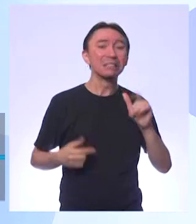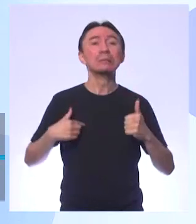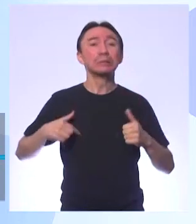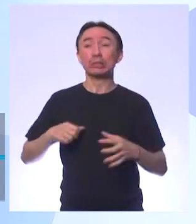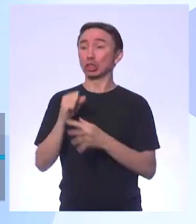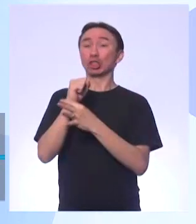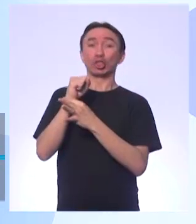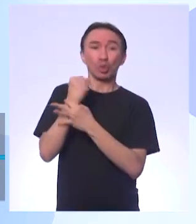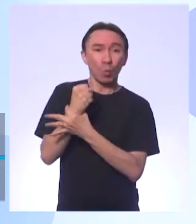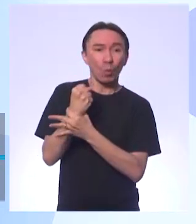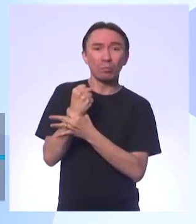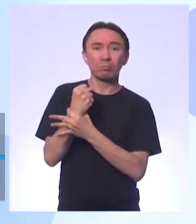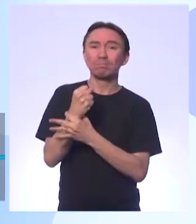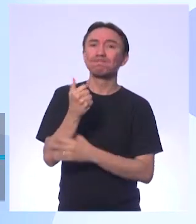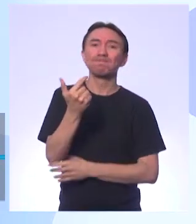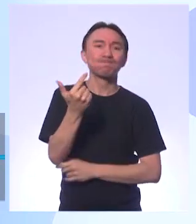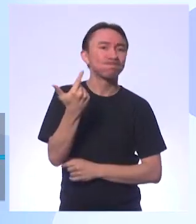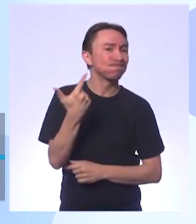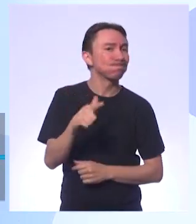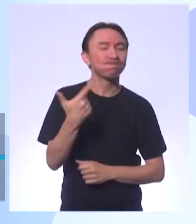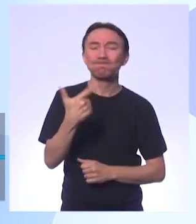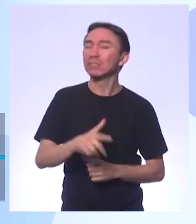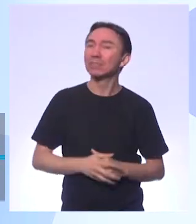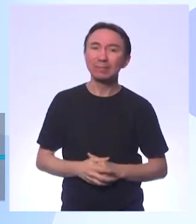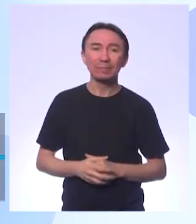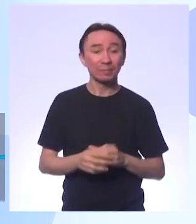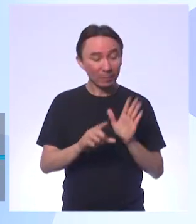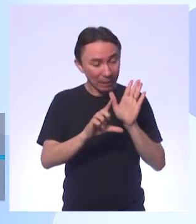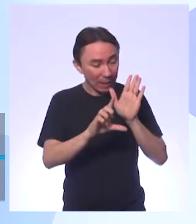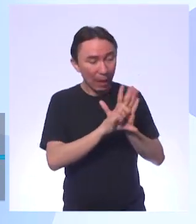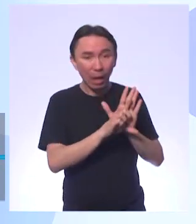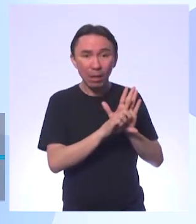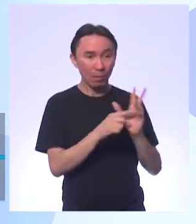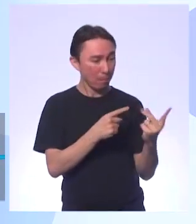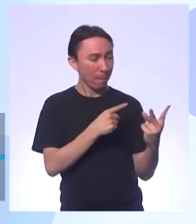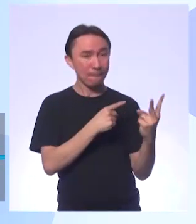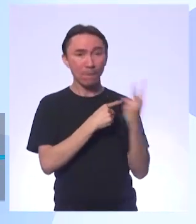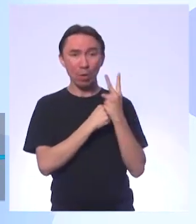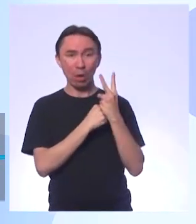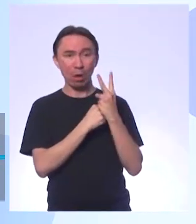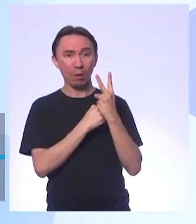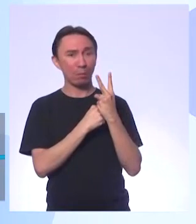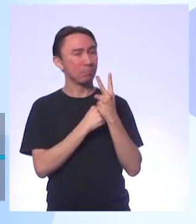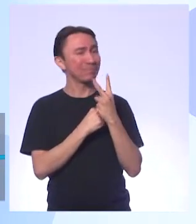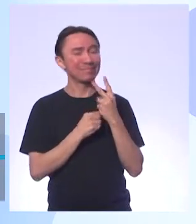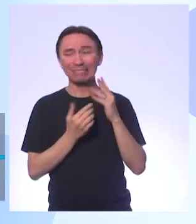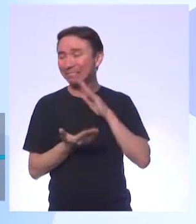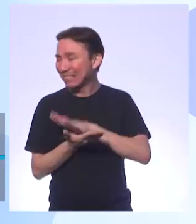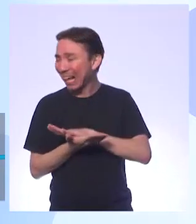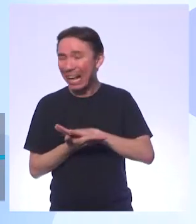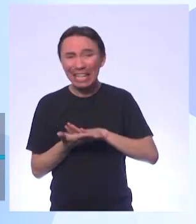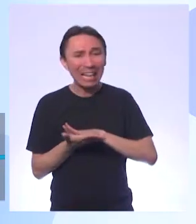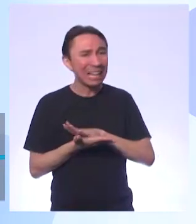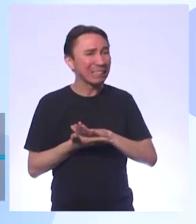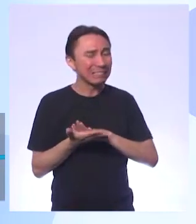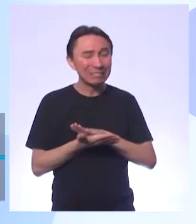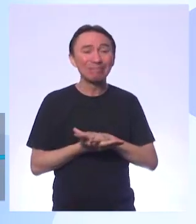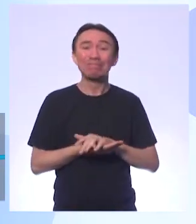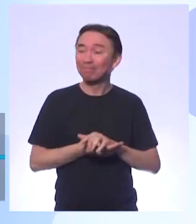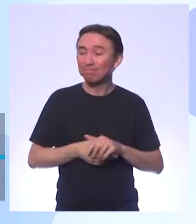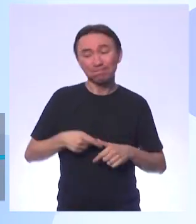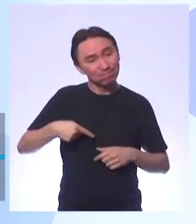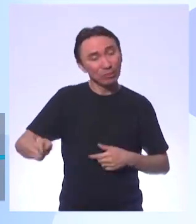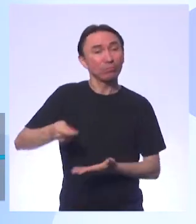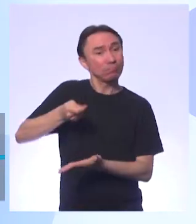Então, eles não tinham nenhum tipo de lei que os protegesse. Nada. Eles tinham que ir trabalhar. Esta era